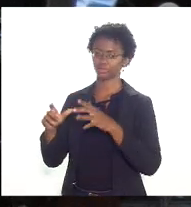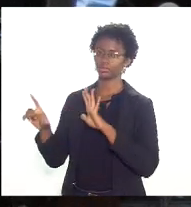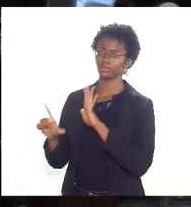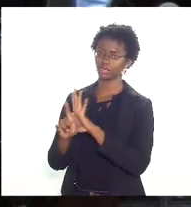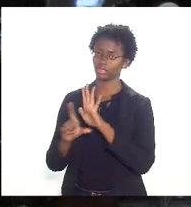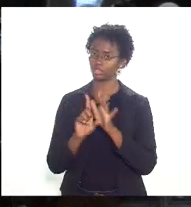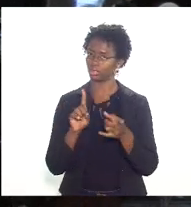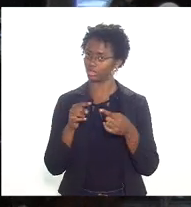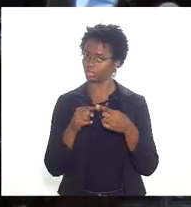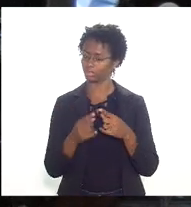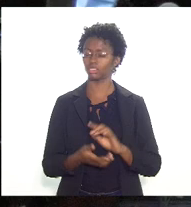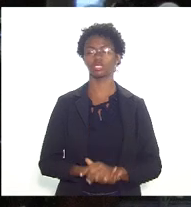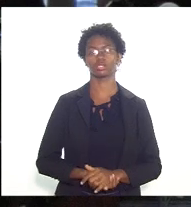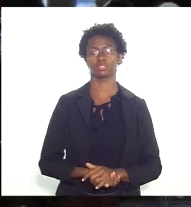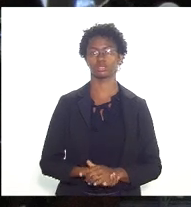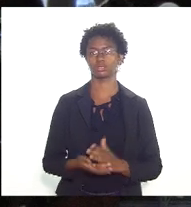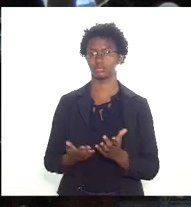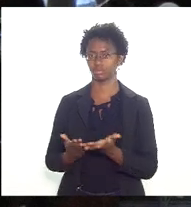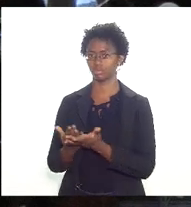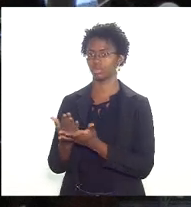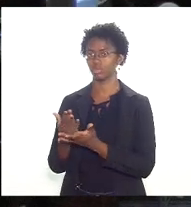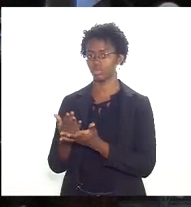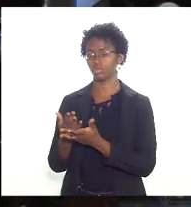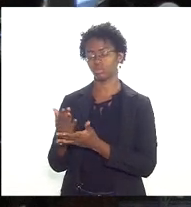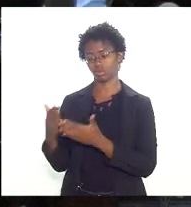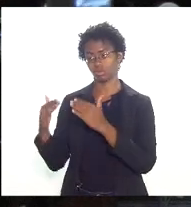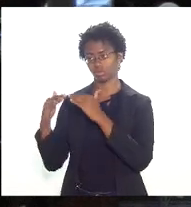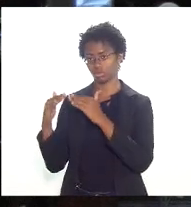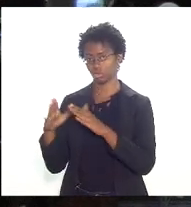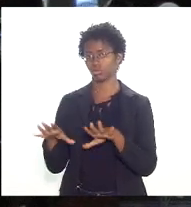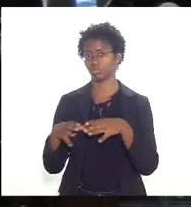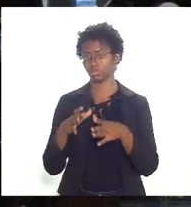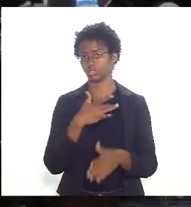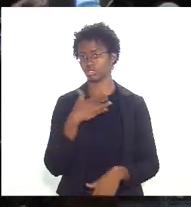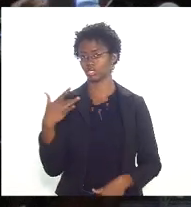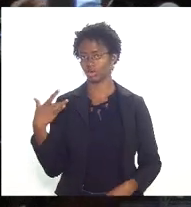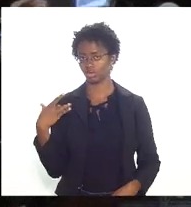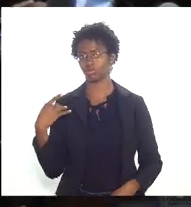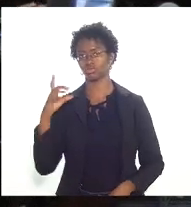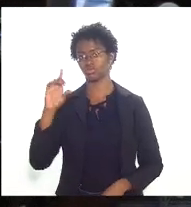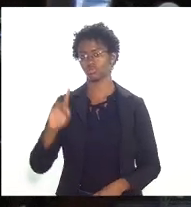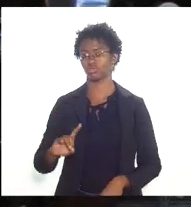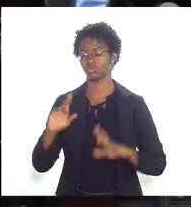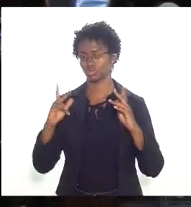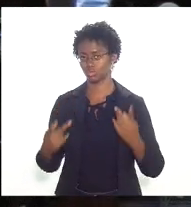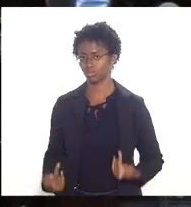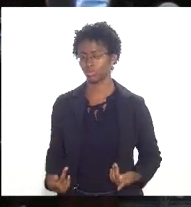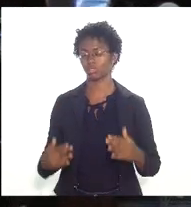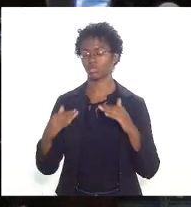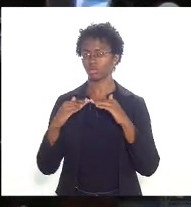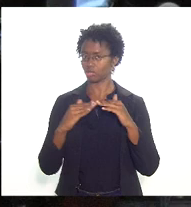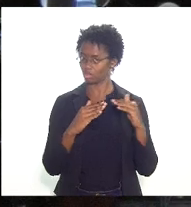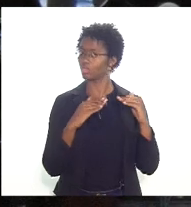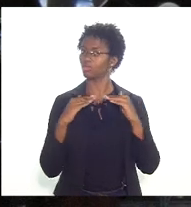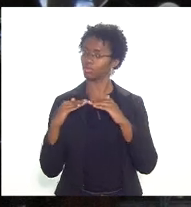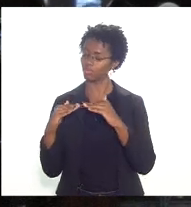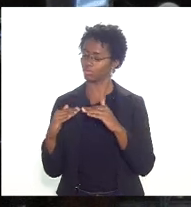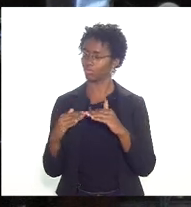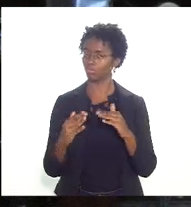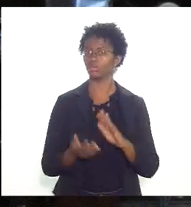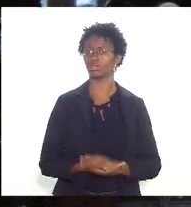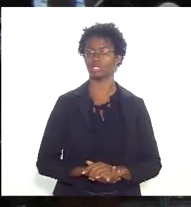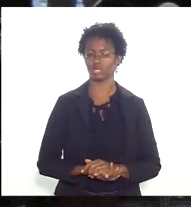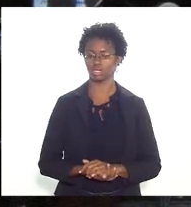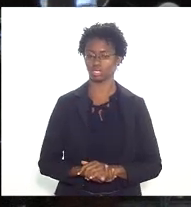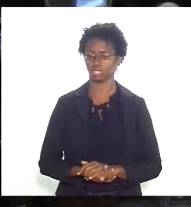condicional complementar código favorável de saúde favorável defesa dos direitos humanos e cidadania favorável e de orçamento Finanças fiscalização financeira e controle